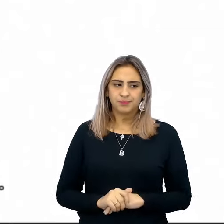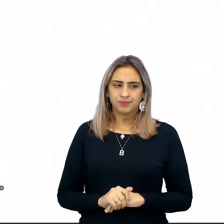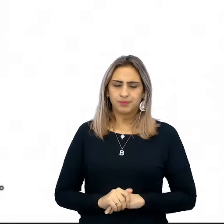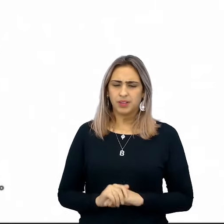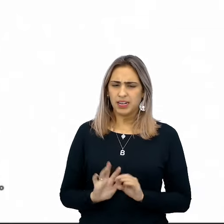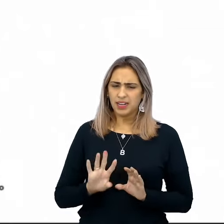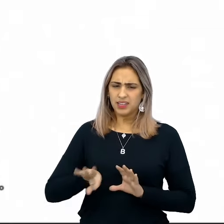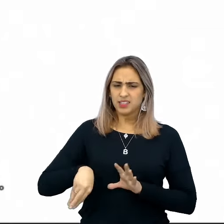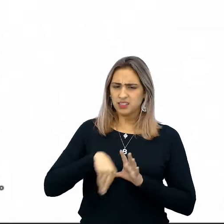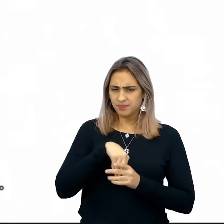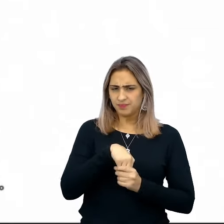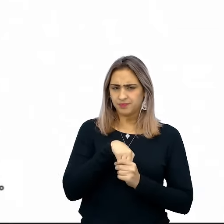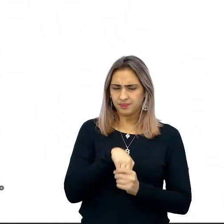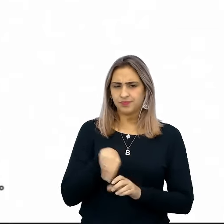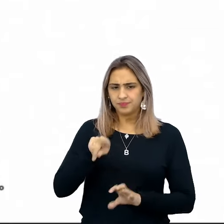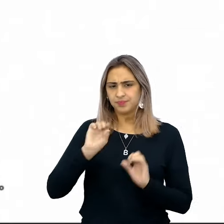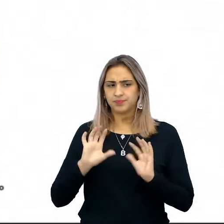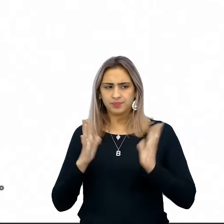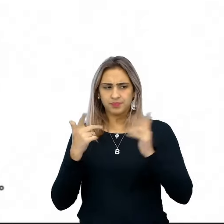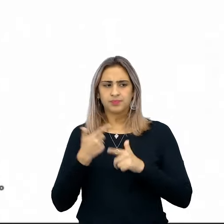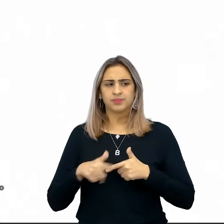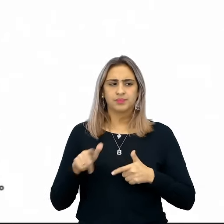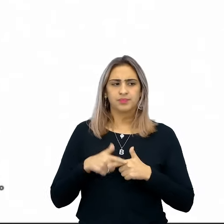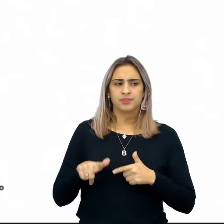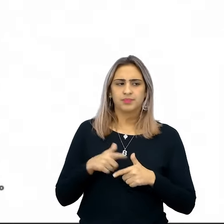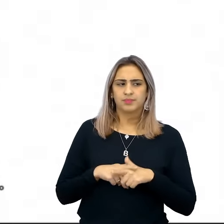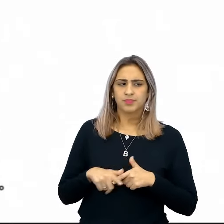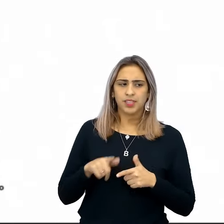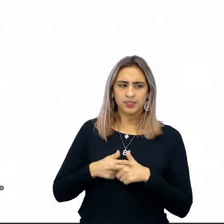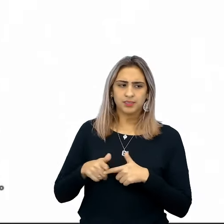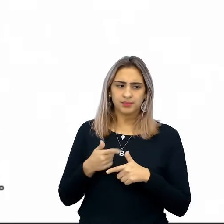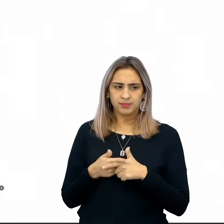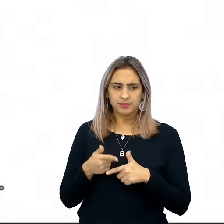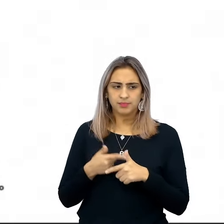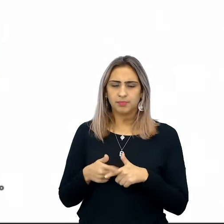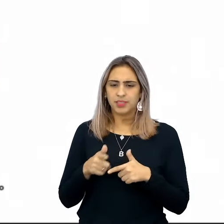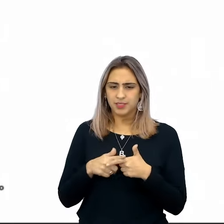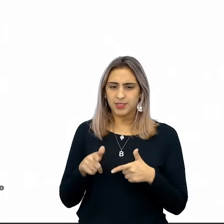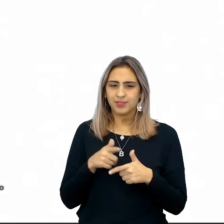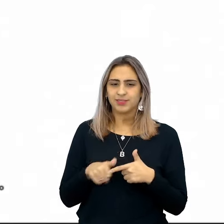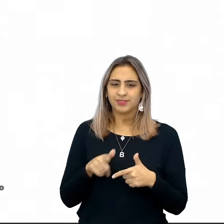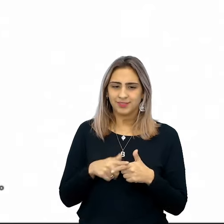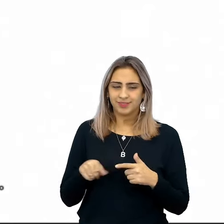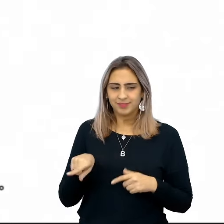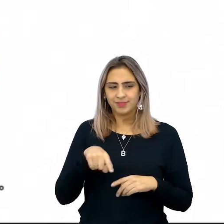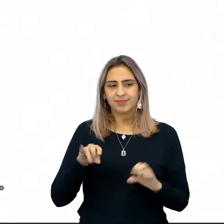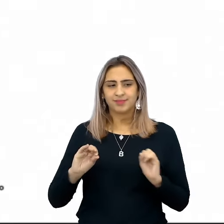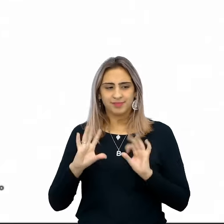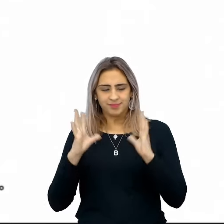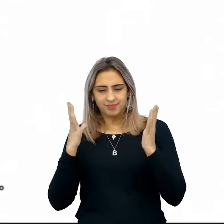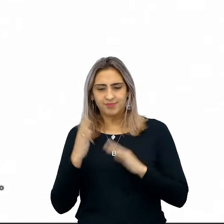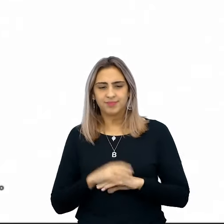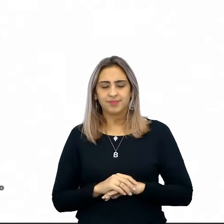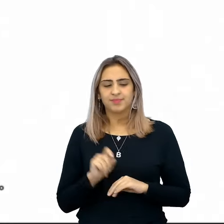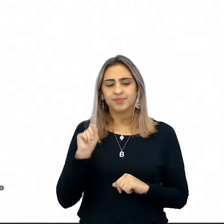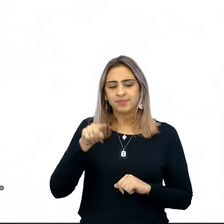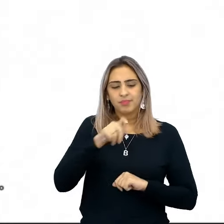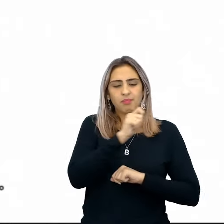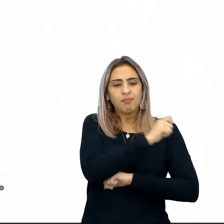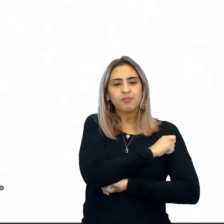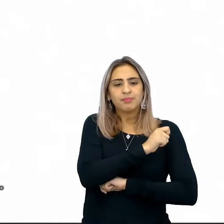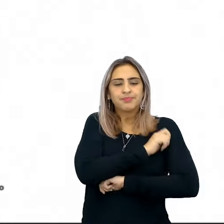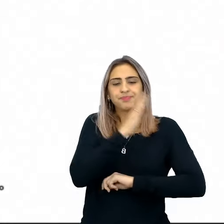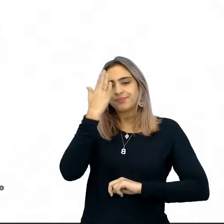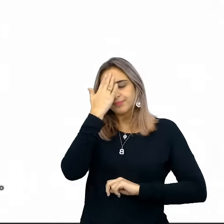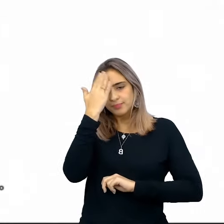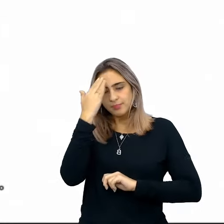Então, trabalhar com as situações problemas, né, segundo muitos especialistas, vai propiciar que o estudante